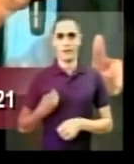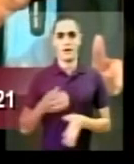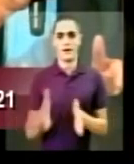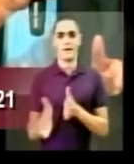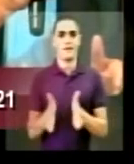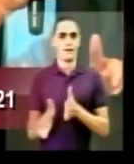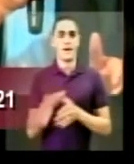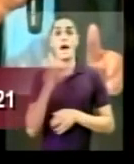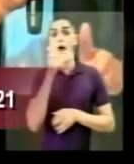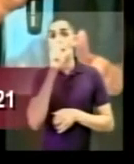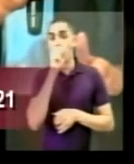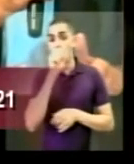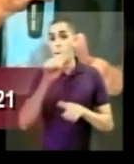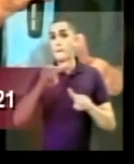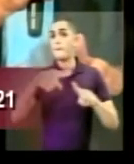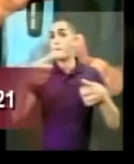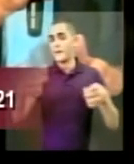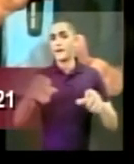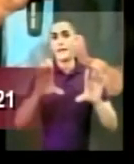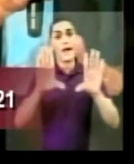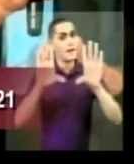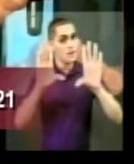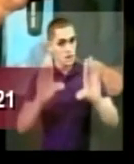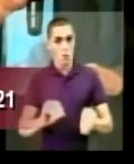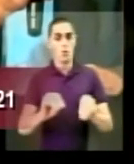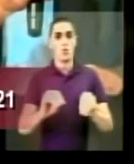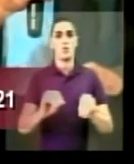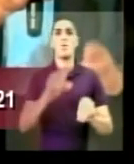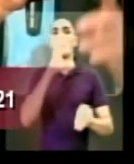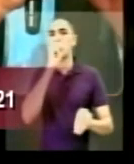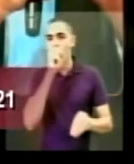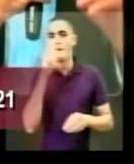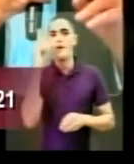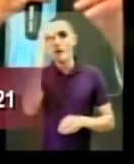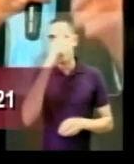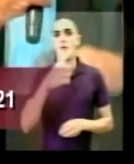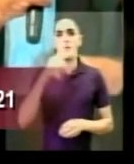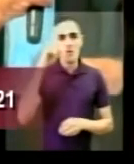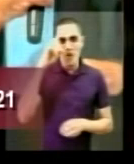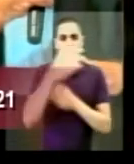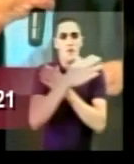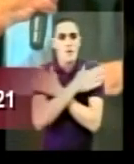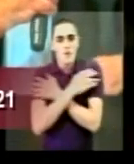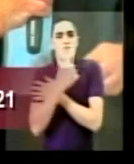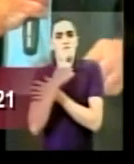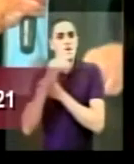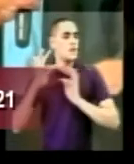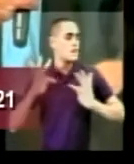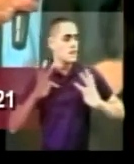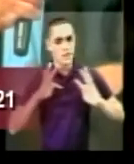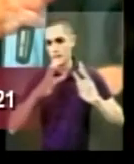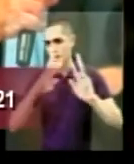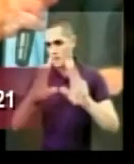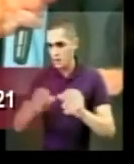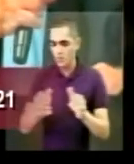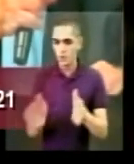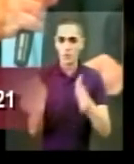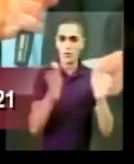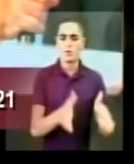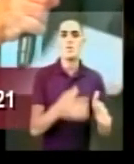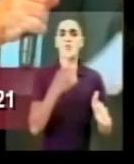período noturno, finais de semana e feriados, nós estaremos todo o estado na fase